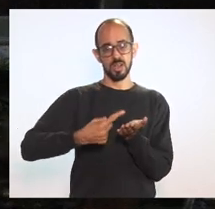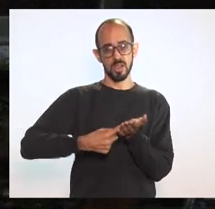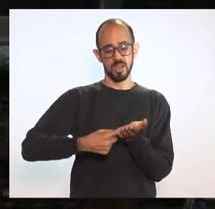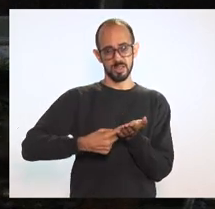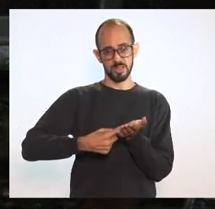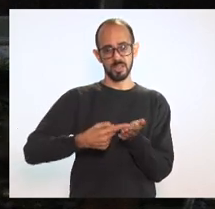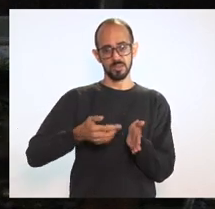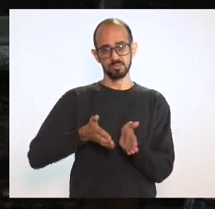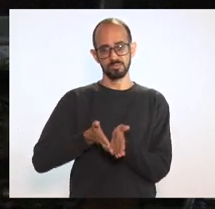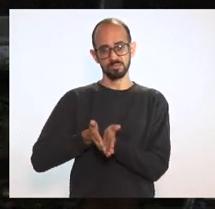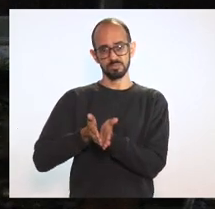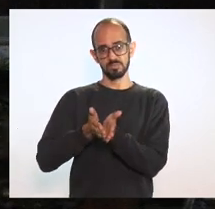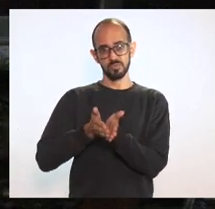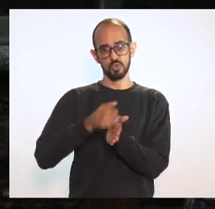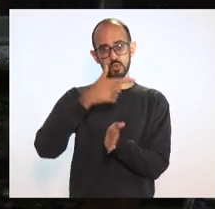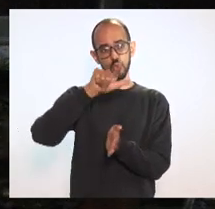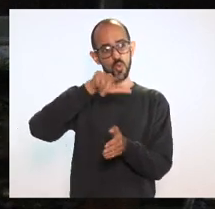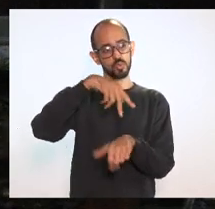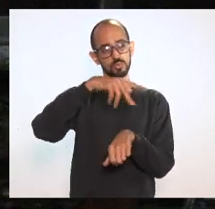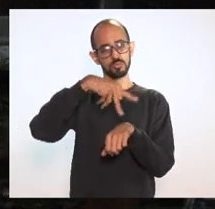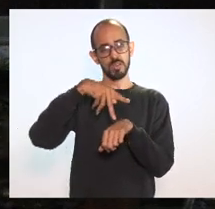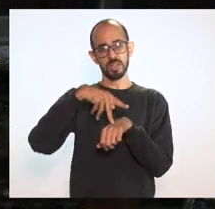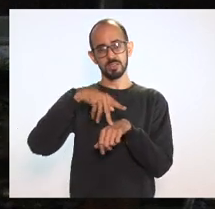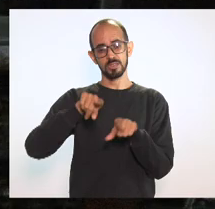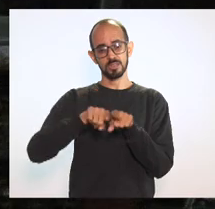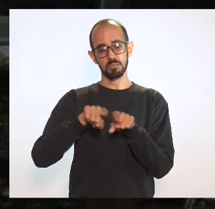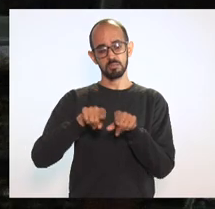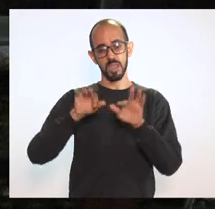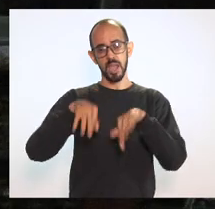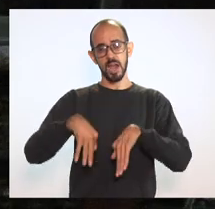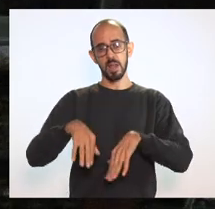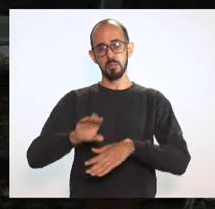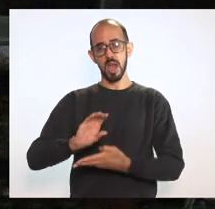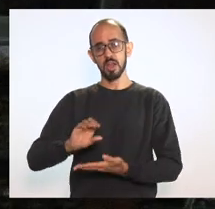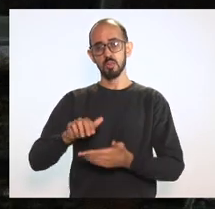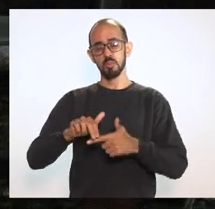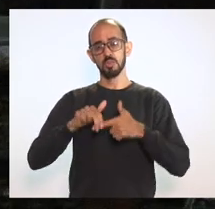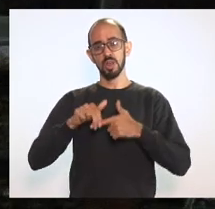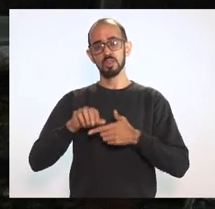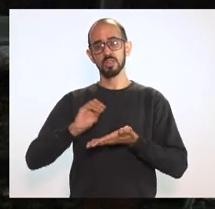cessaram juntamente com os subsídios à produção.